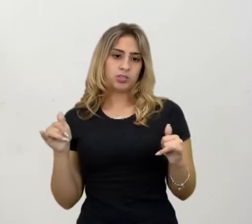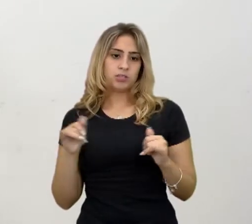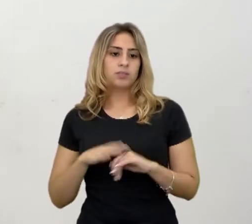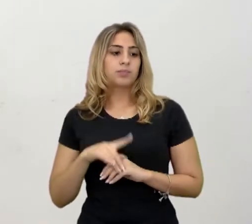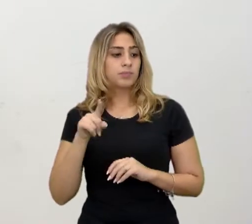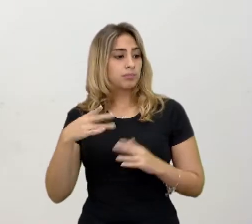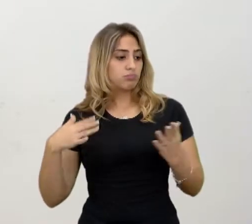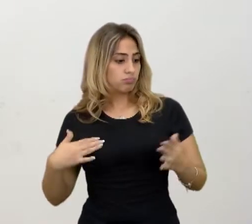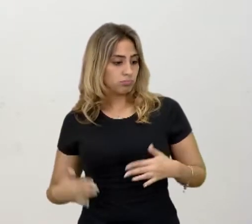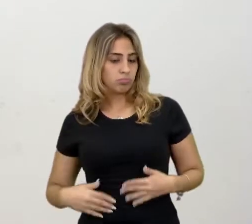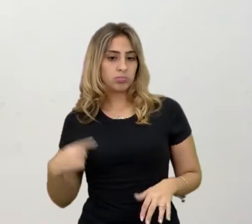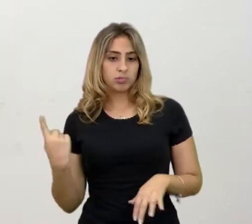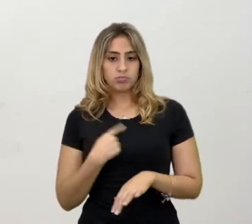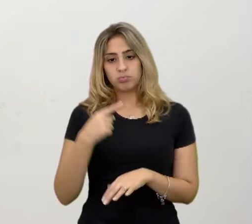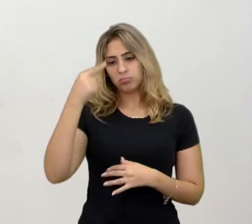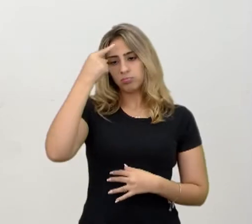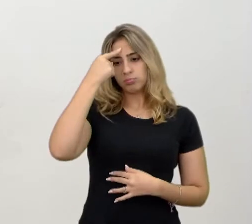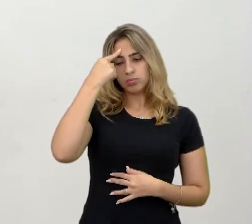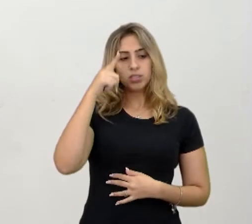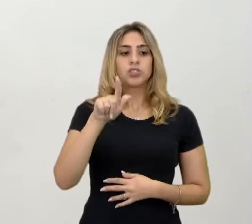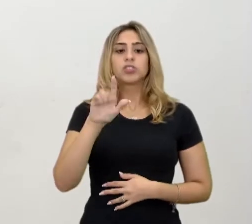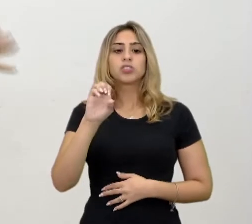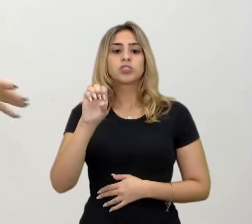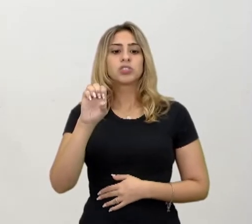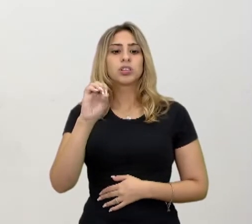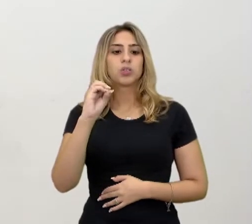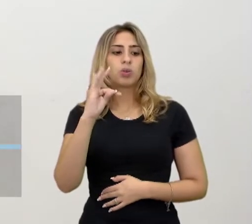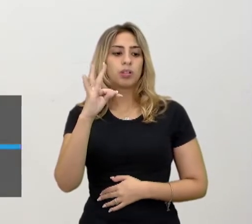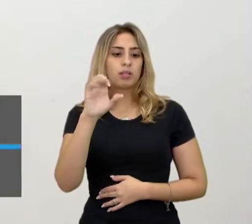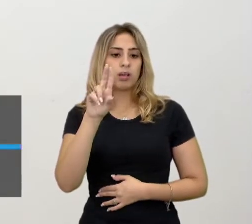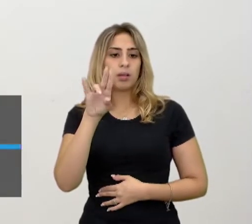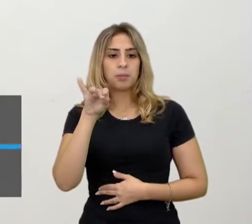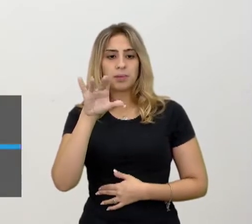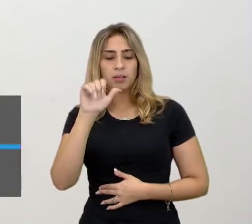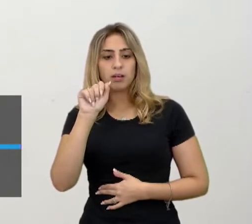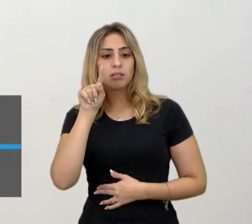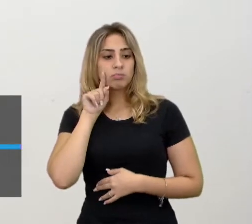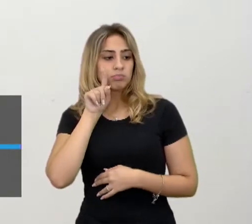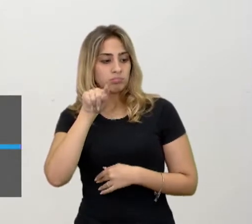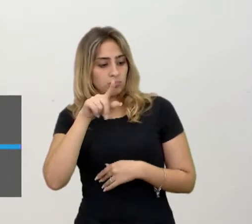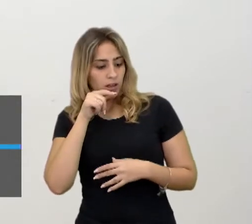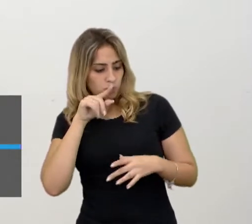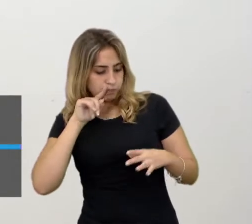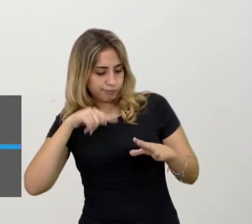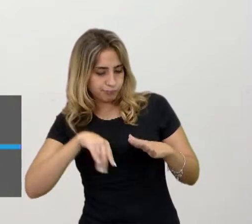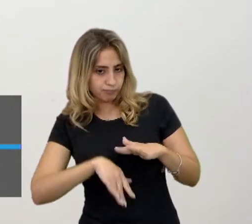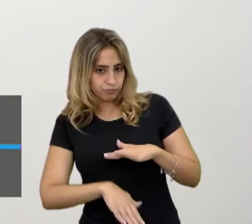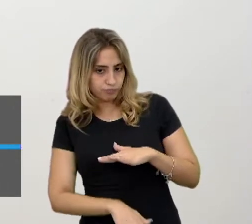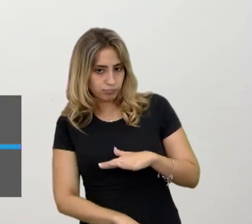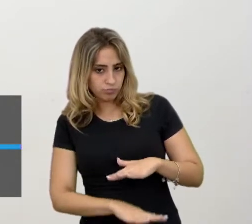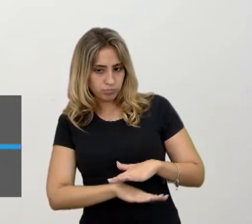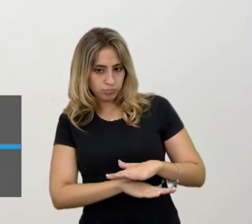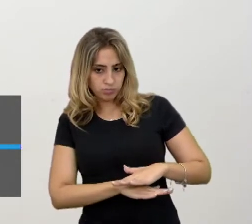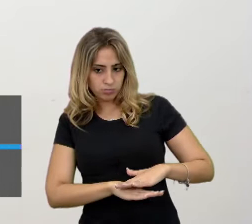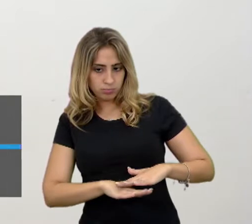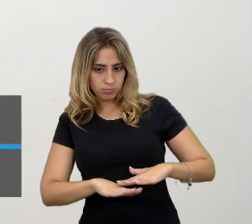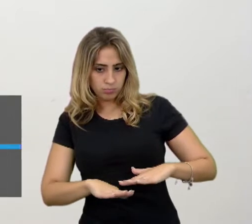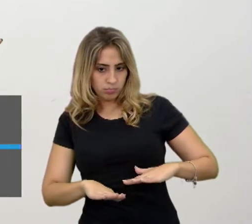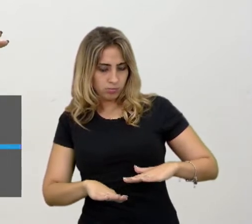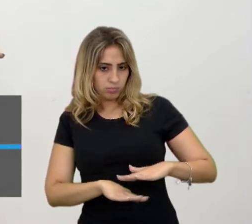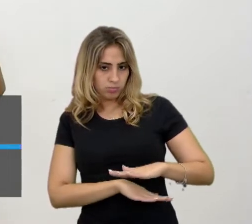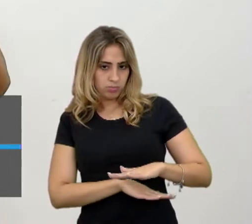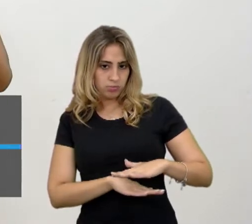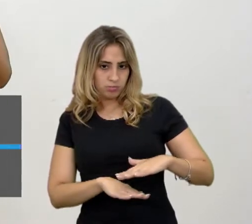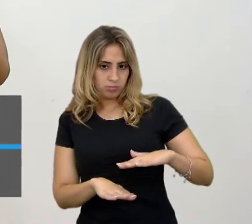este corpo aqui que a gente está pensando na geotérmica é a água. Então a água que está lá no fundo, né, abaixo aí na nossa crosta terrestre,